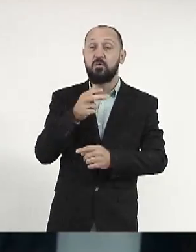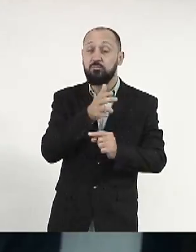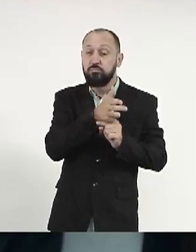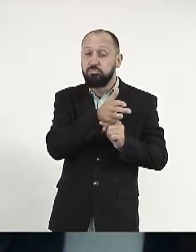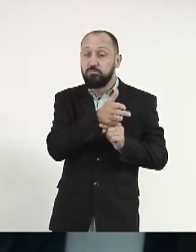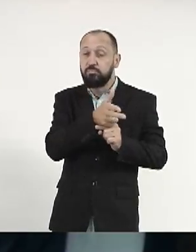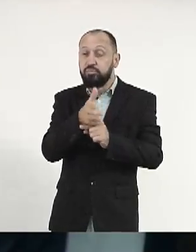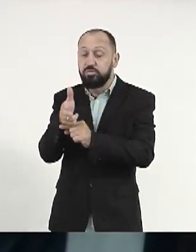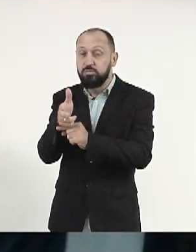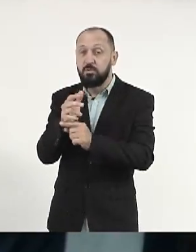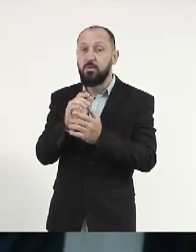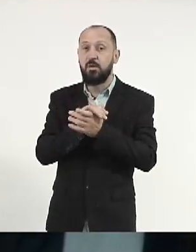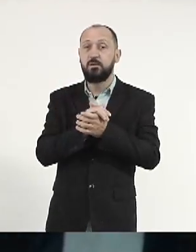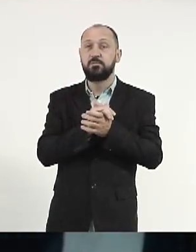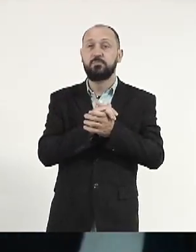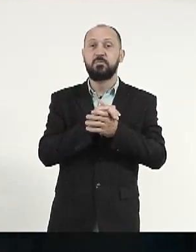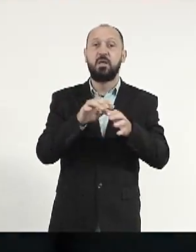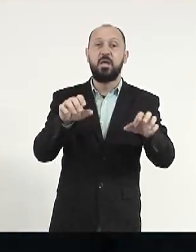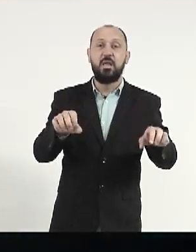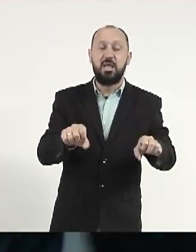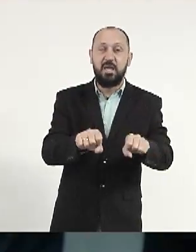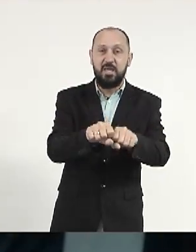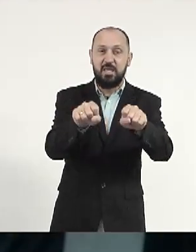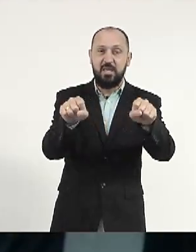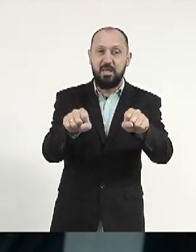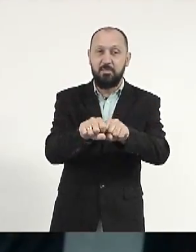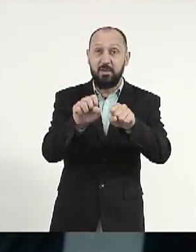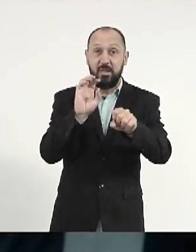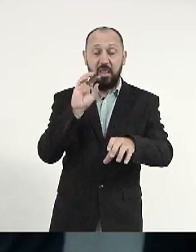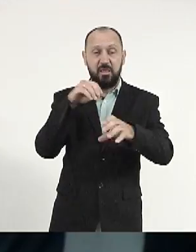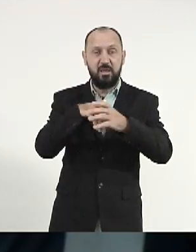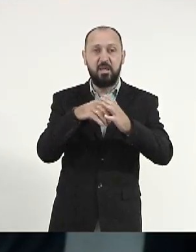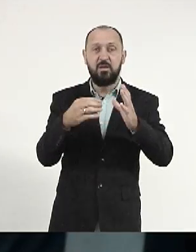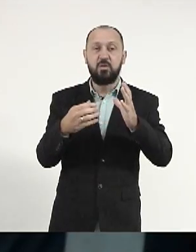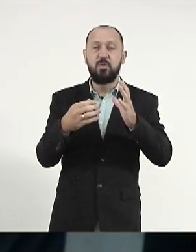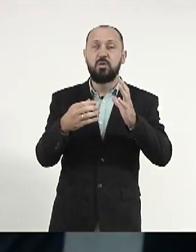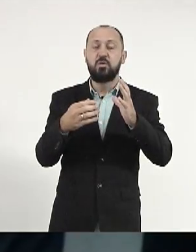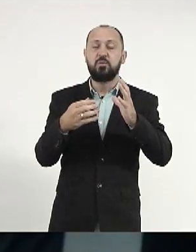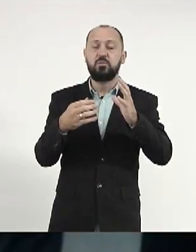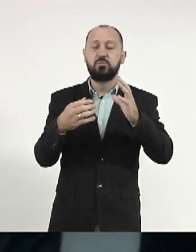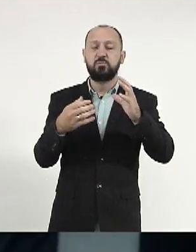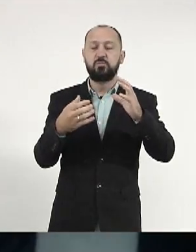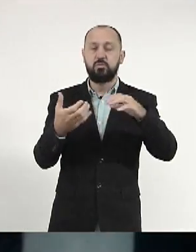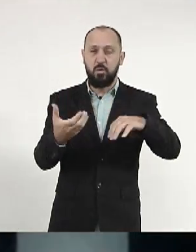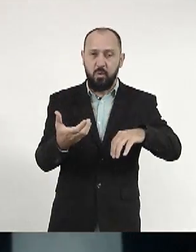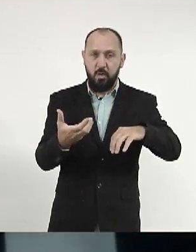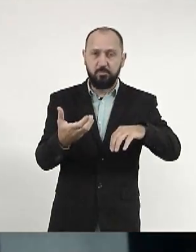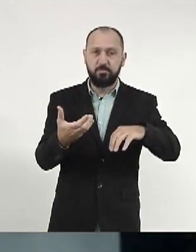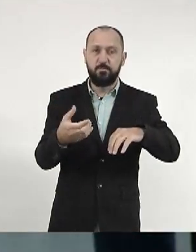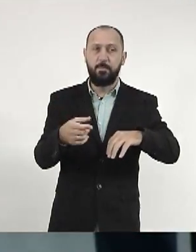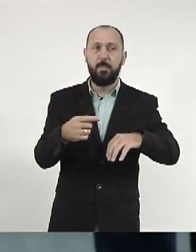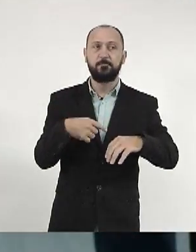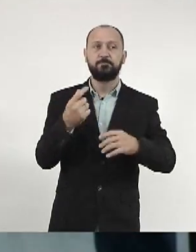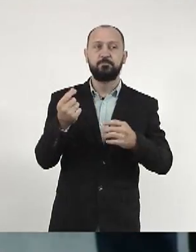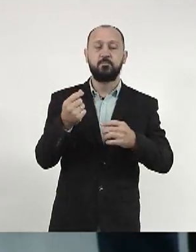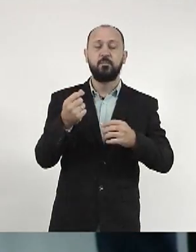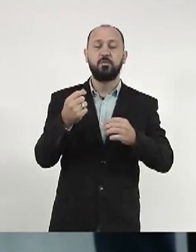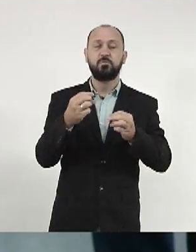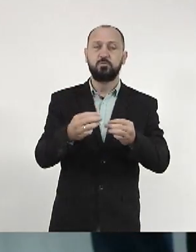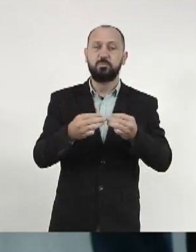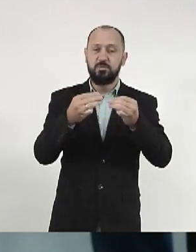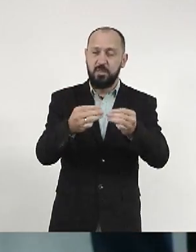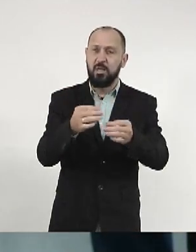filmada pegando os bens do Congresso, do Tribunal, do Ministério